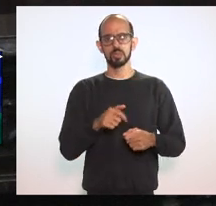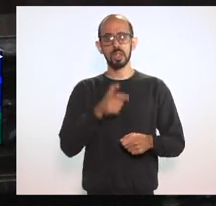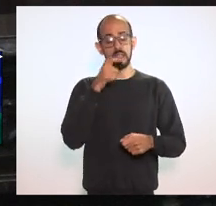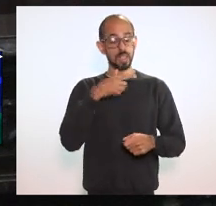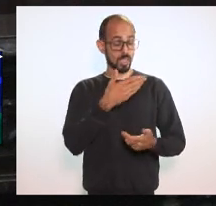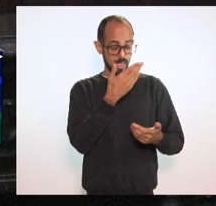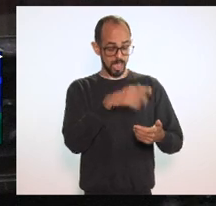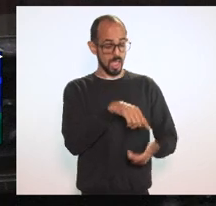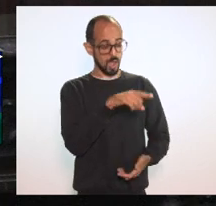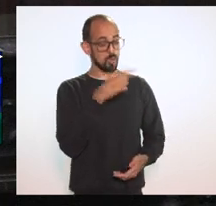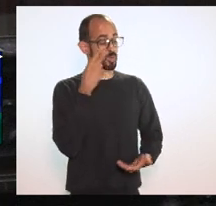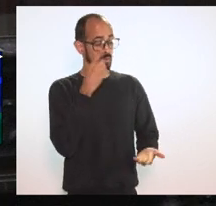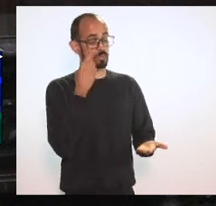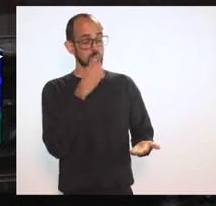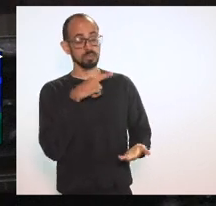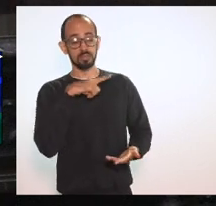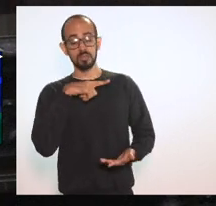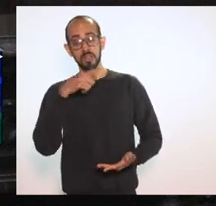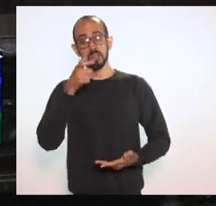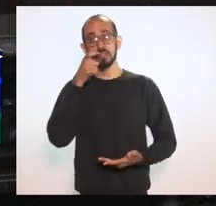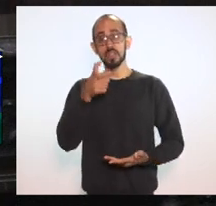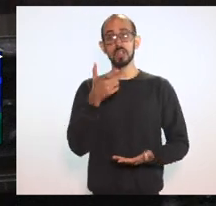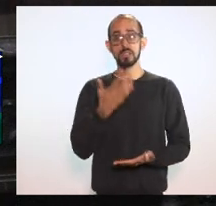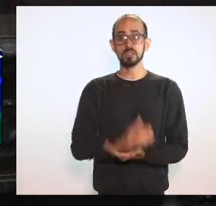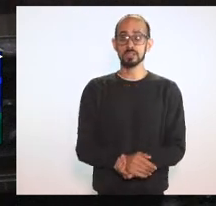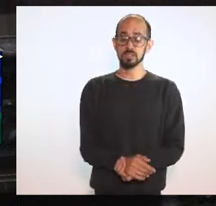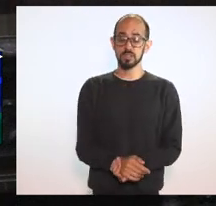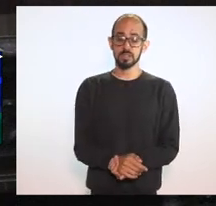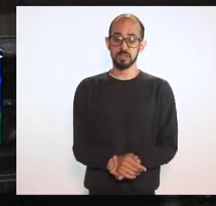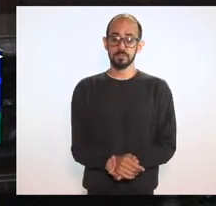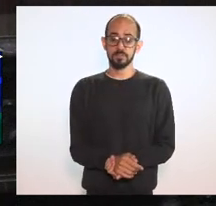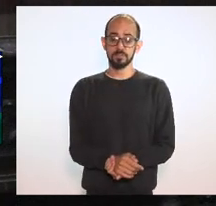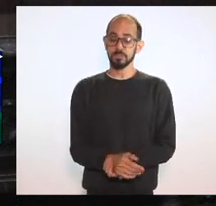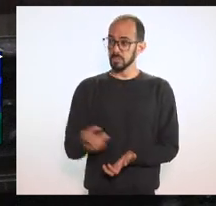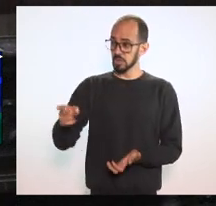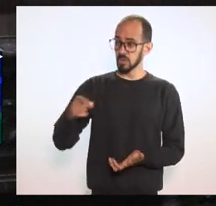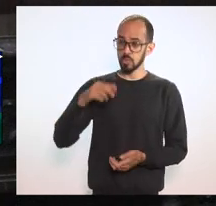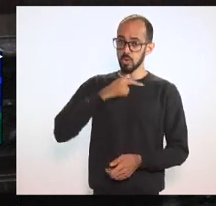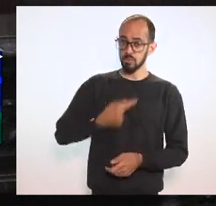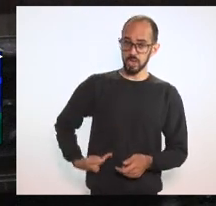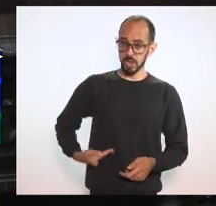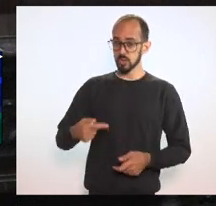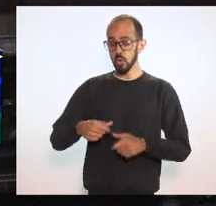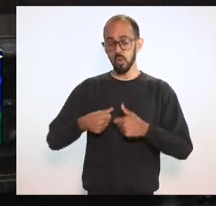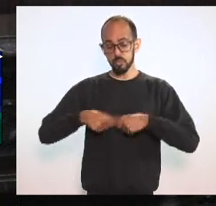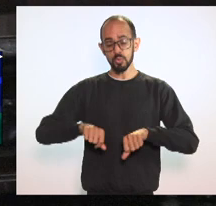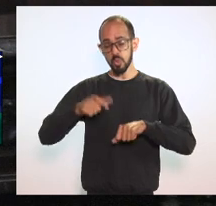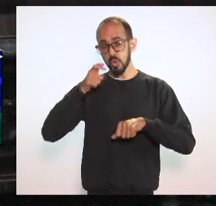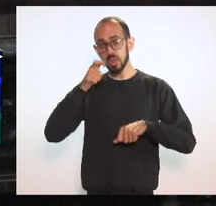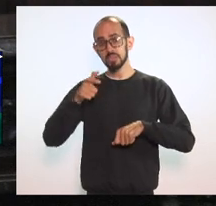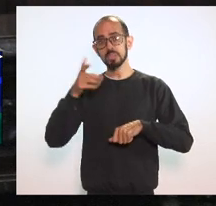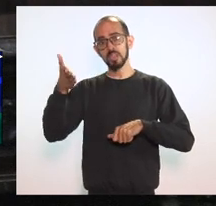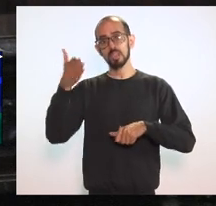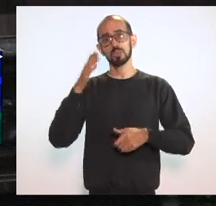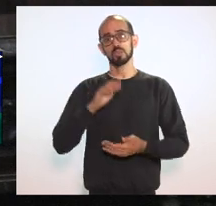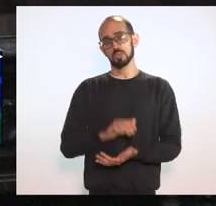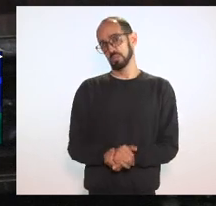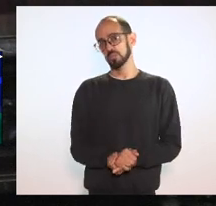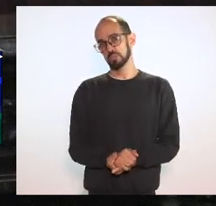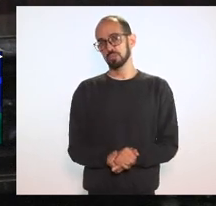e no consenso com todo respeito ele não estaria atento Deputado Rodrigo que depois que pensou Deputado Alexandre